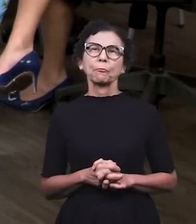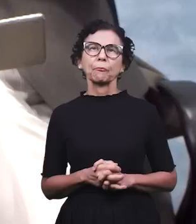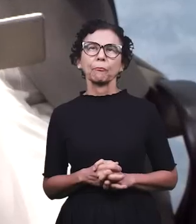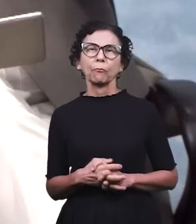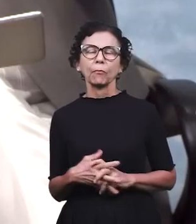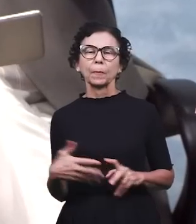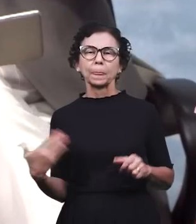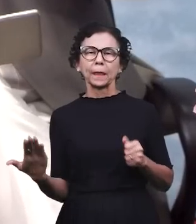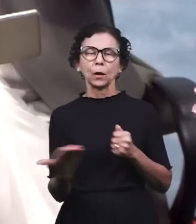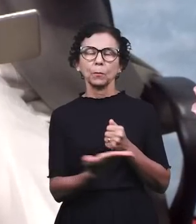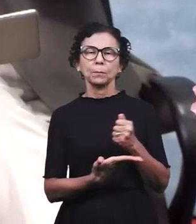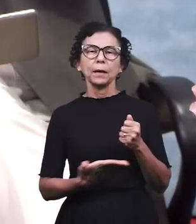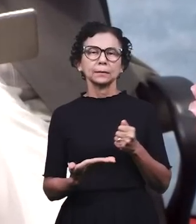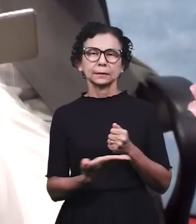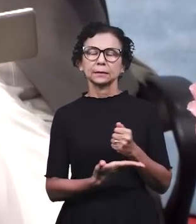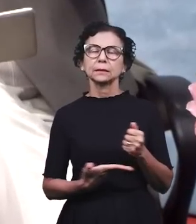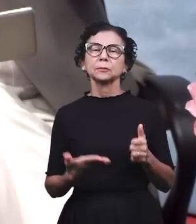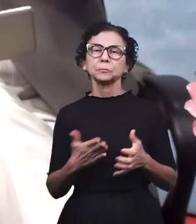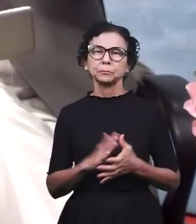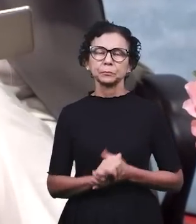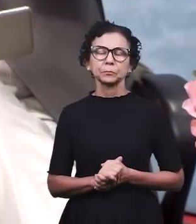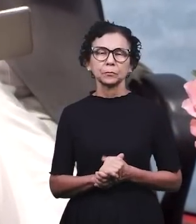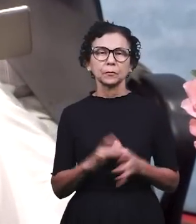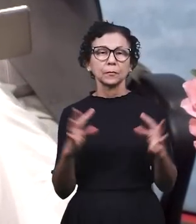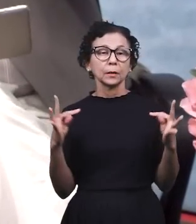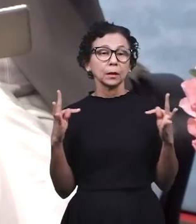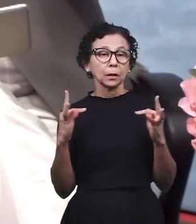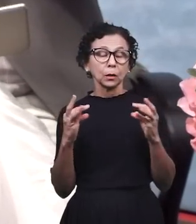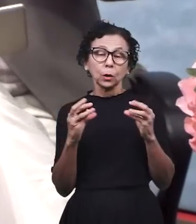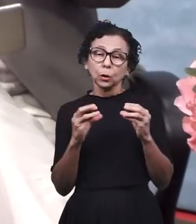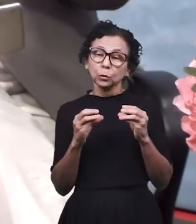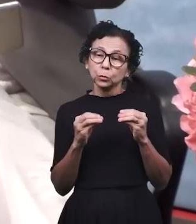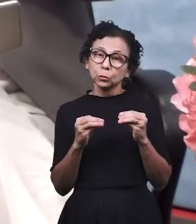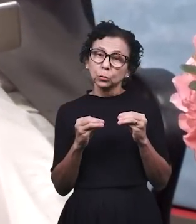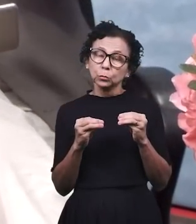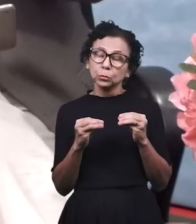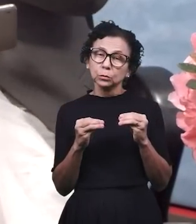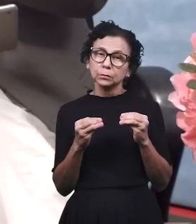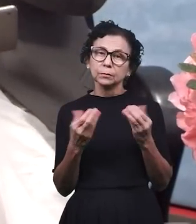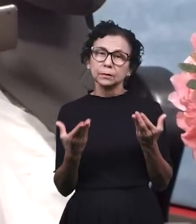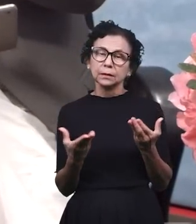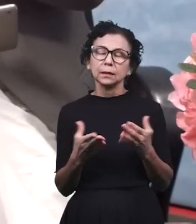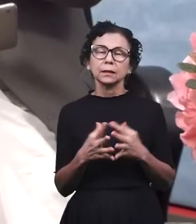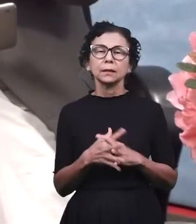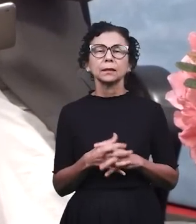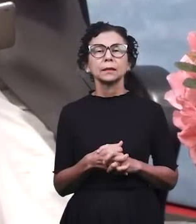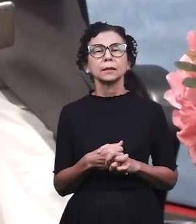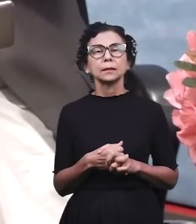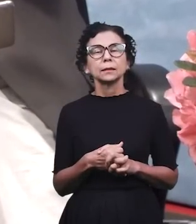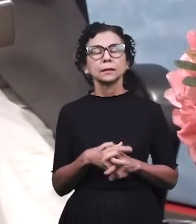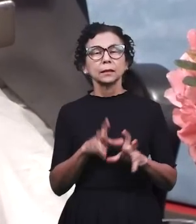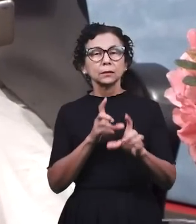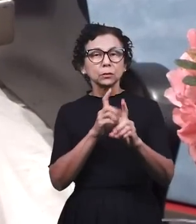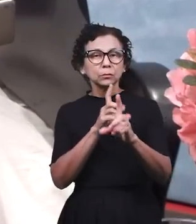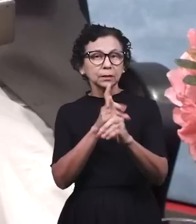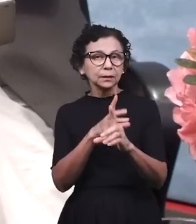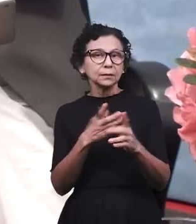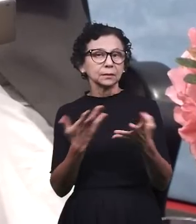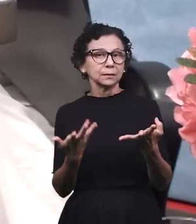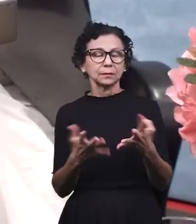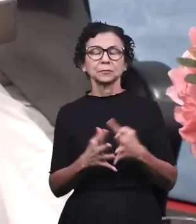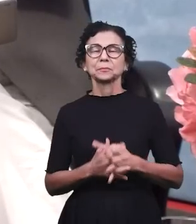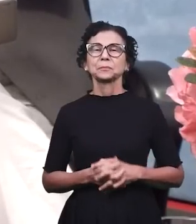qual gira né, toda a orientação, porque é a doutrina. Né? A doutrina é trazida